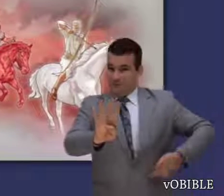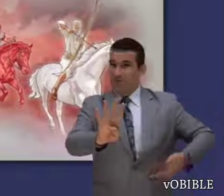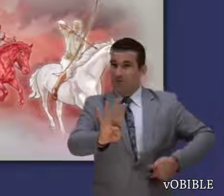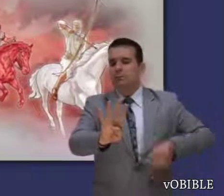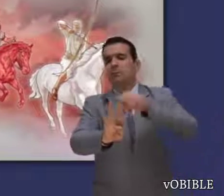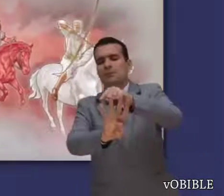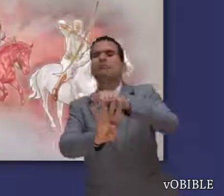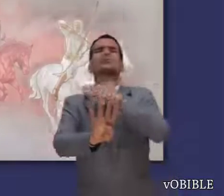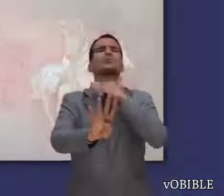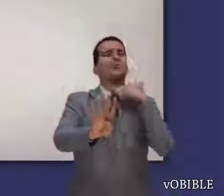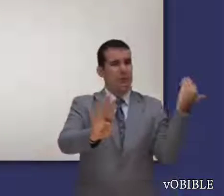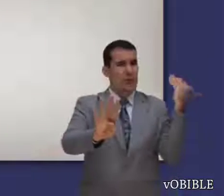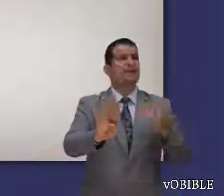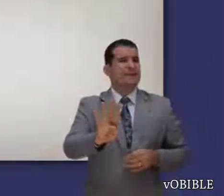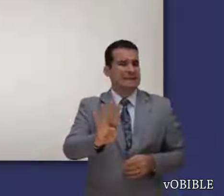morte.